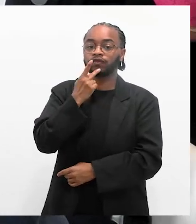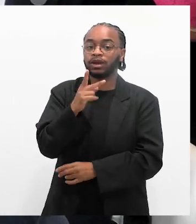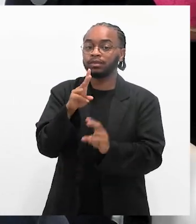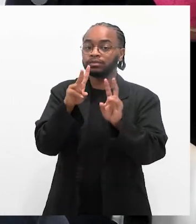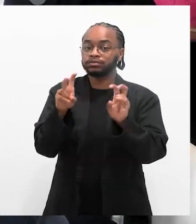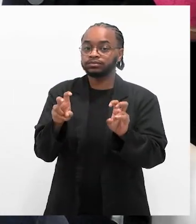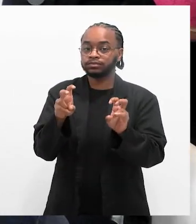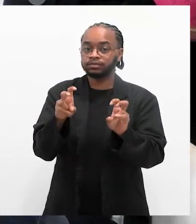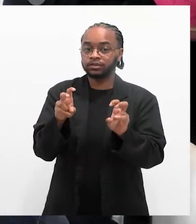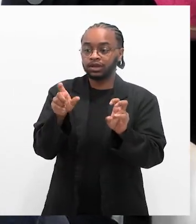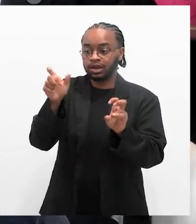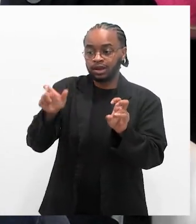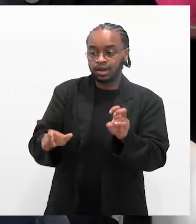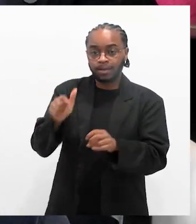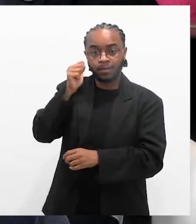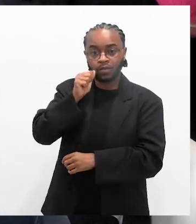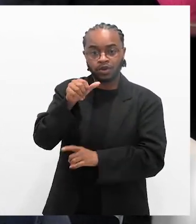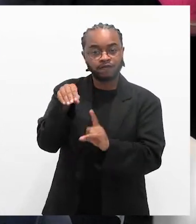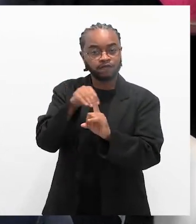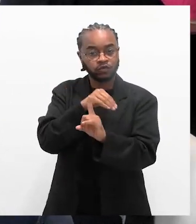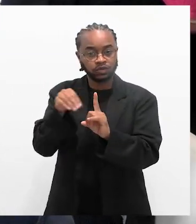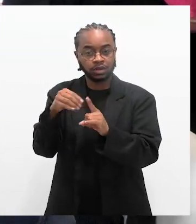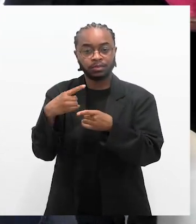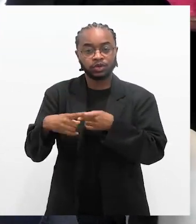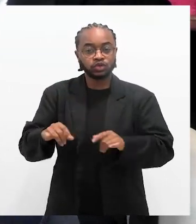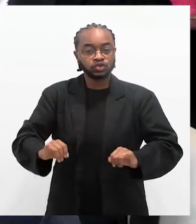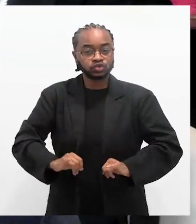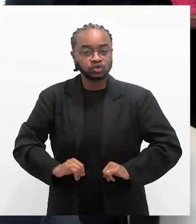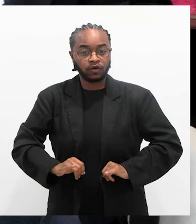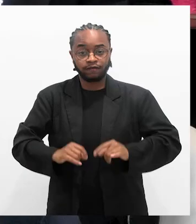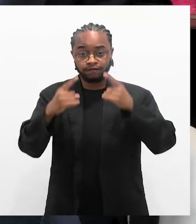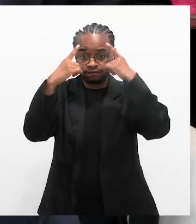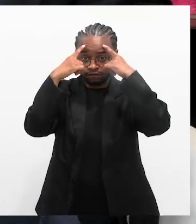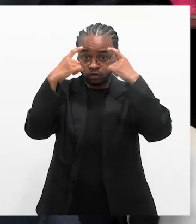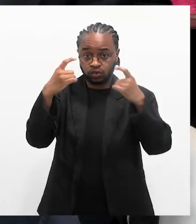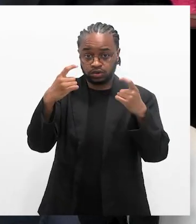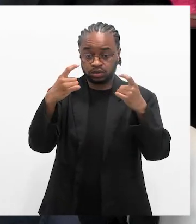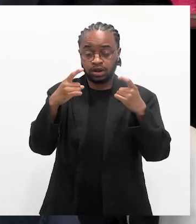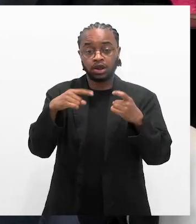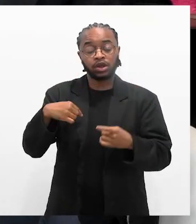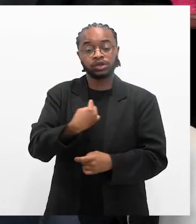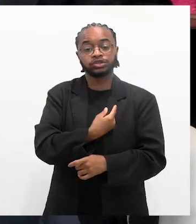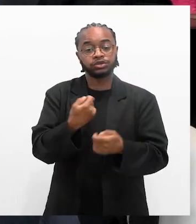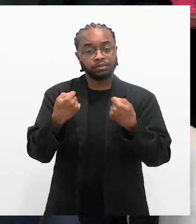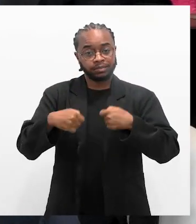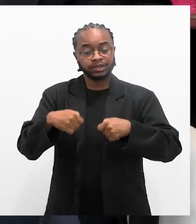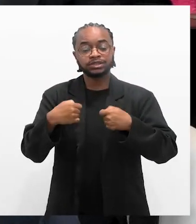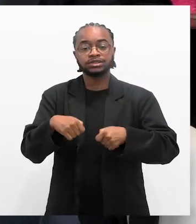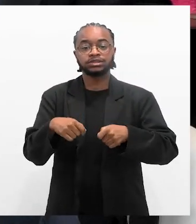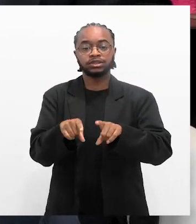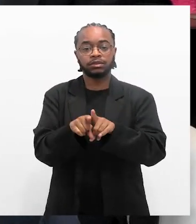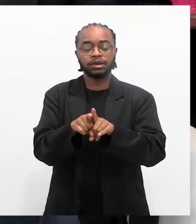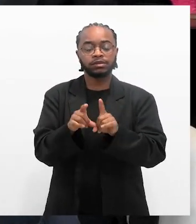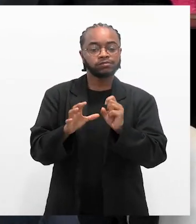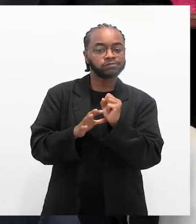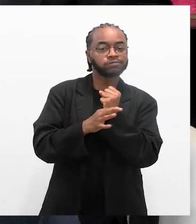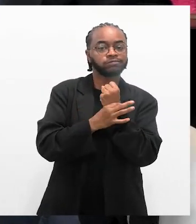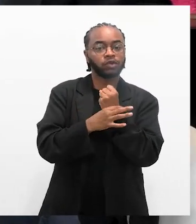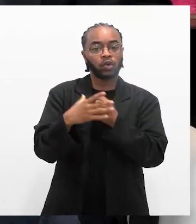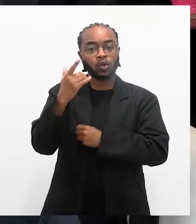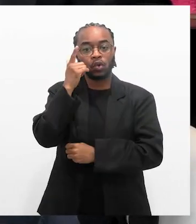fala, principalmente da mulher que é mais vulnerável, aquela que sofre violência, né, a gente precisa,